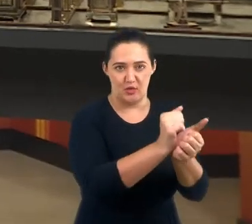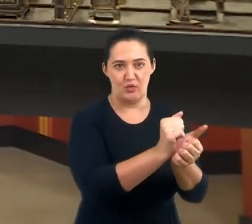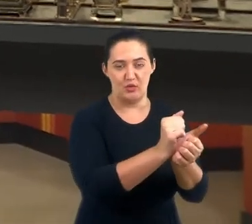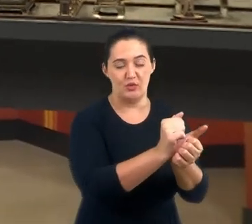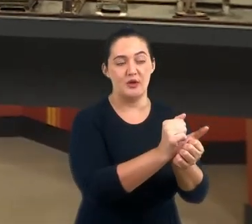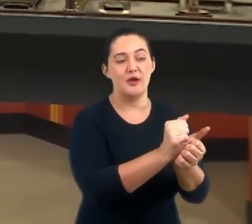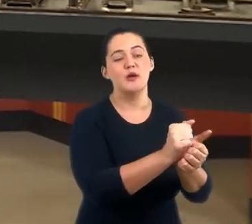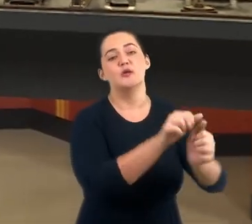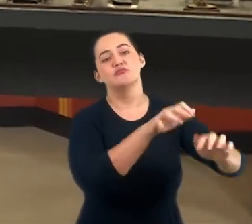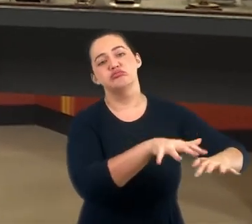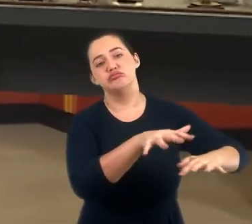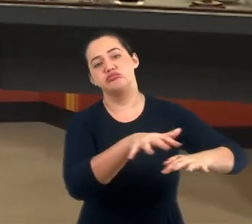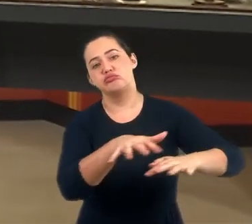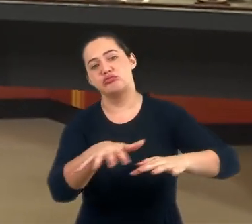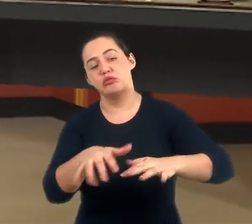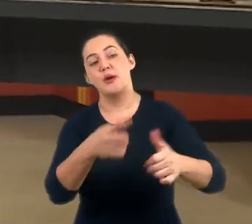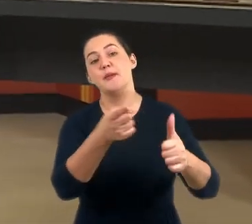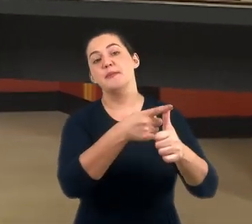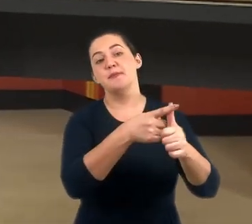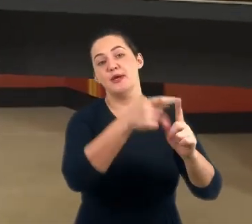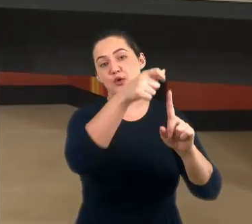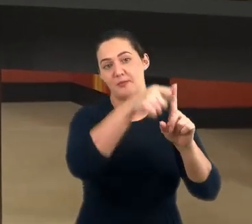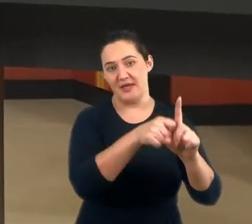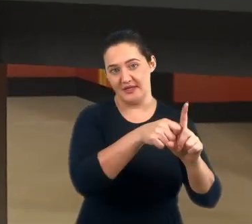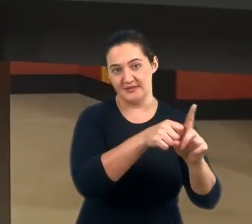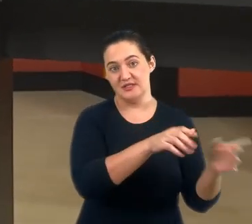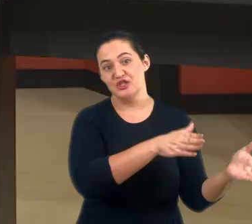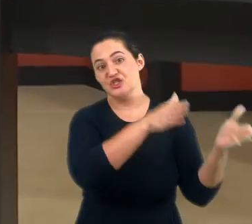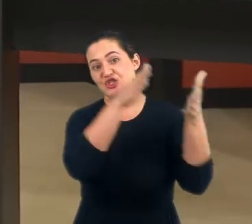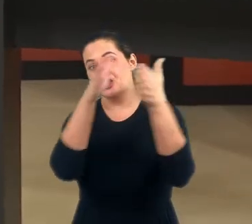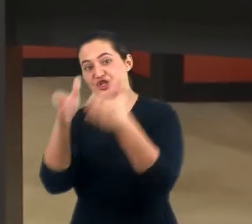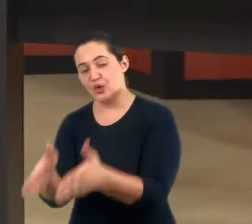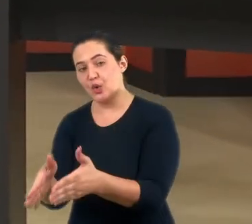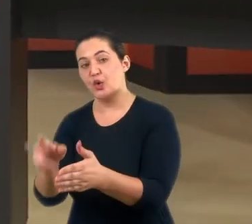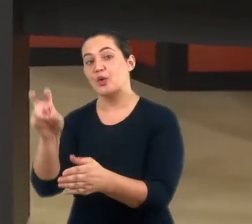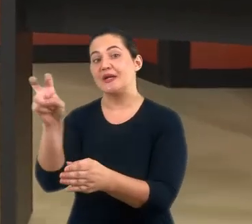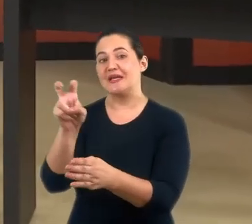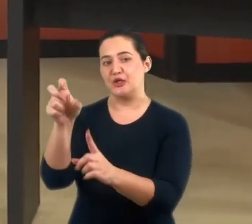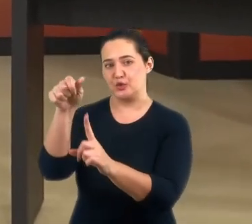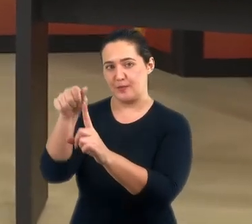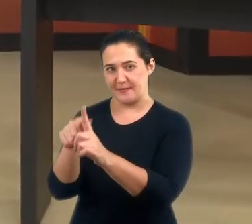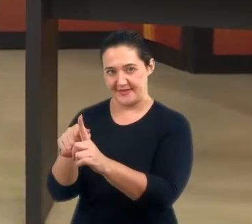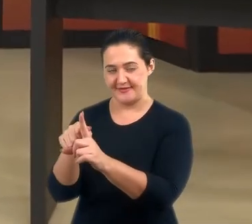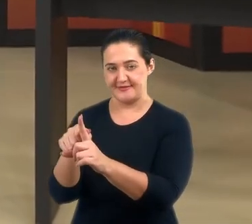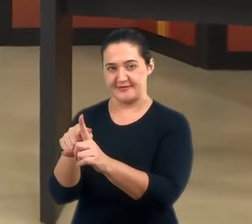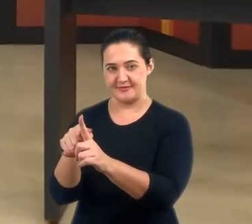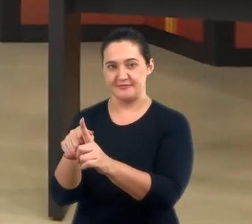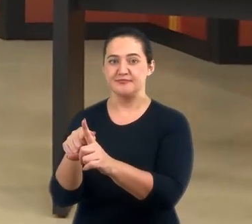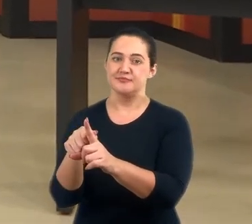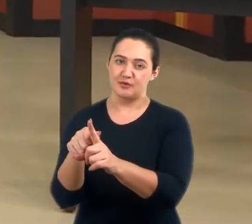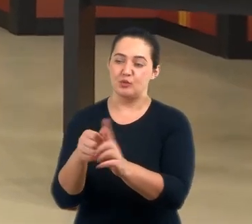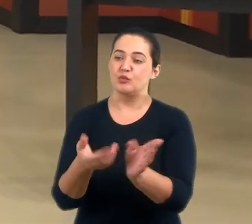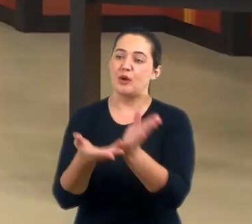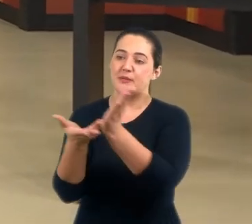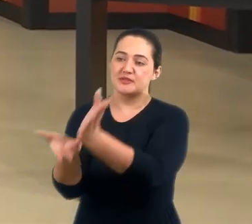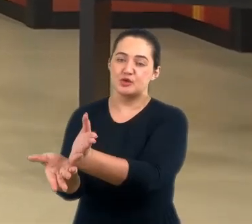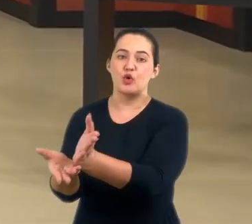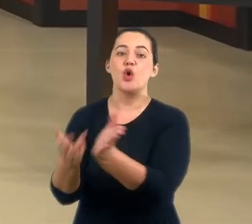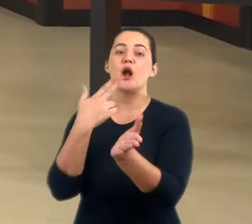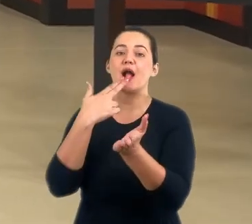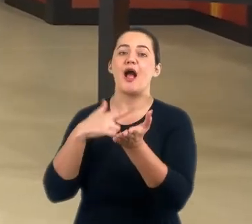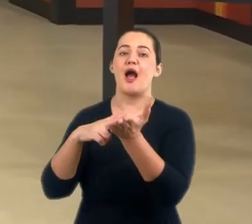do calendário judaico, é claro, e chegaram a Jerusalém no 5º mês. Então, eles apresentaram as cartas